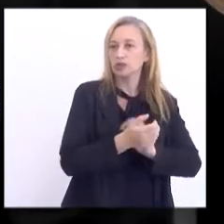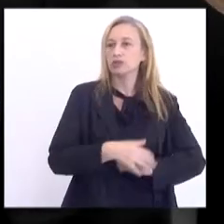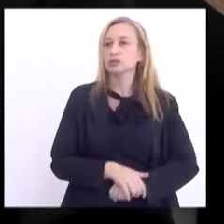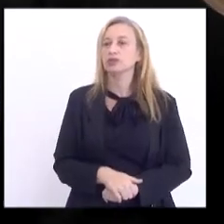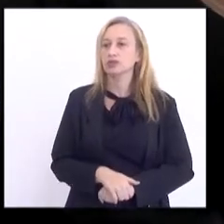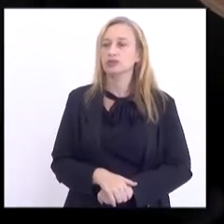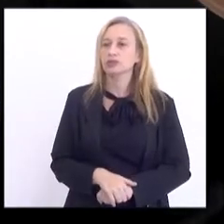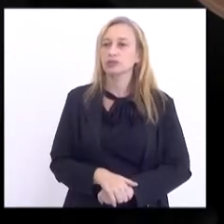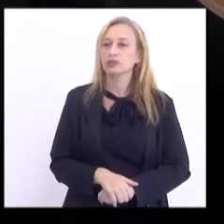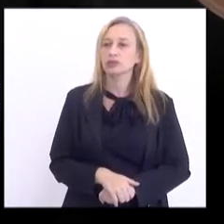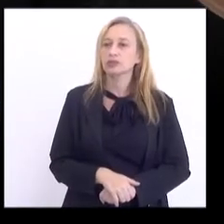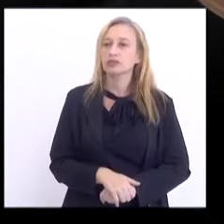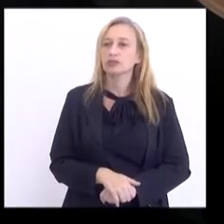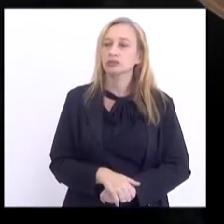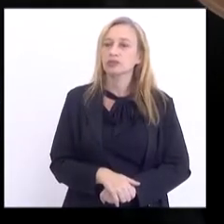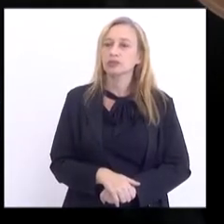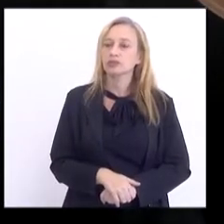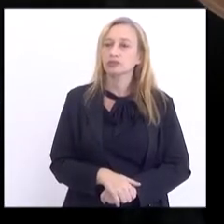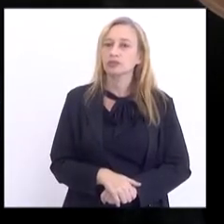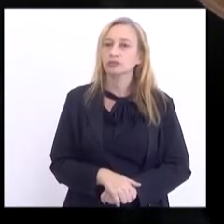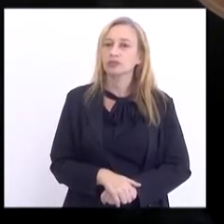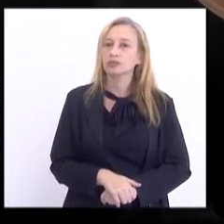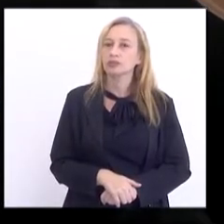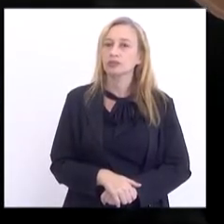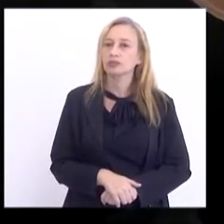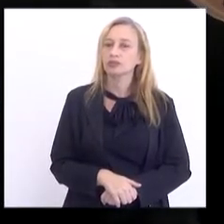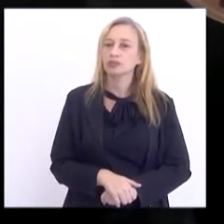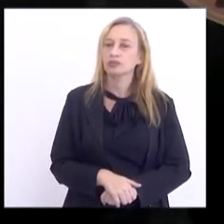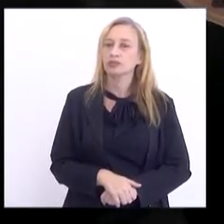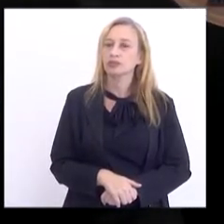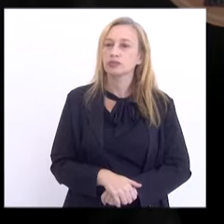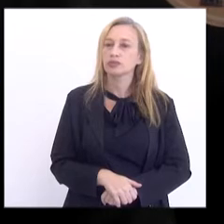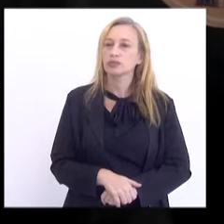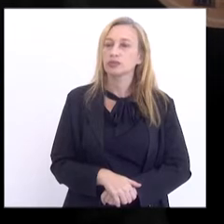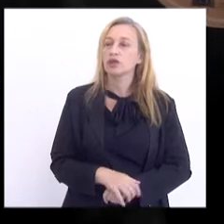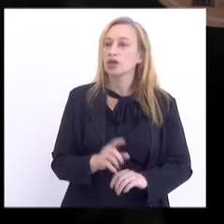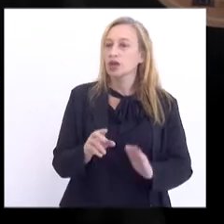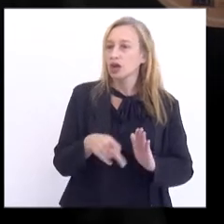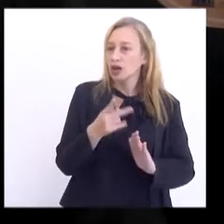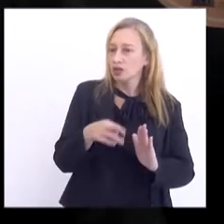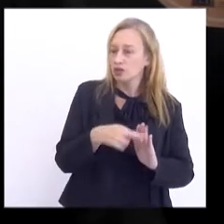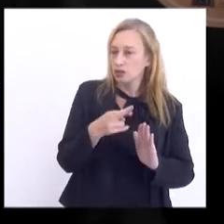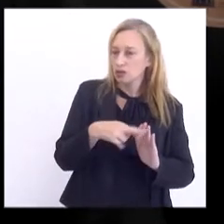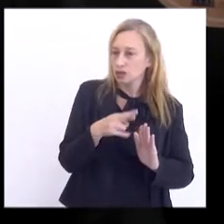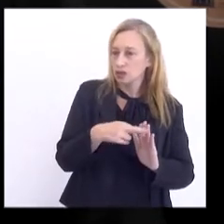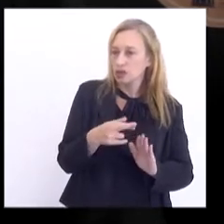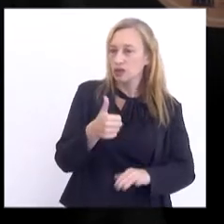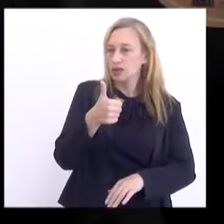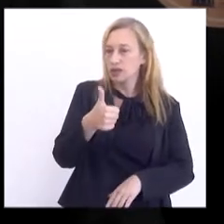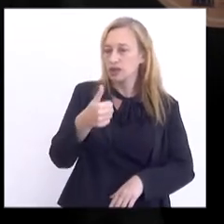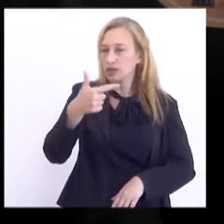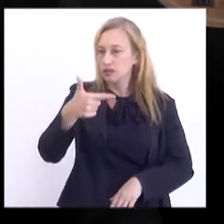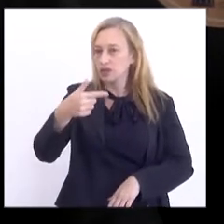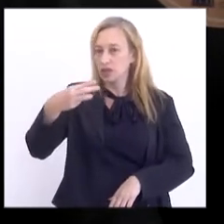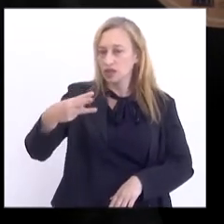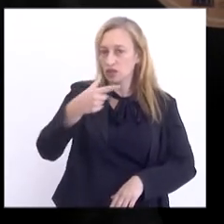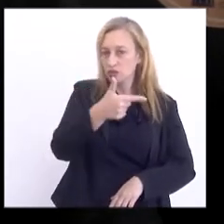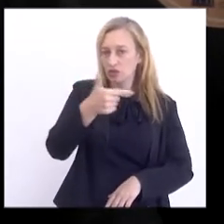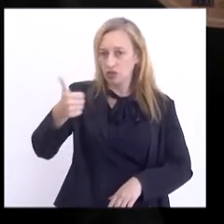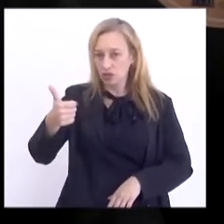a fechar o cerco e baixamos a resolução 123 de 2022